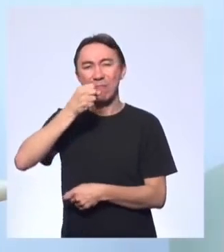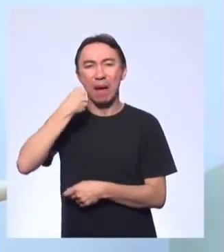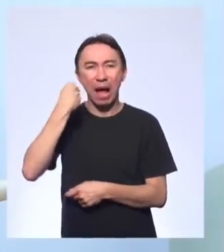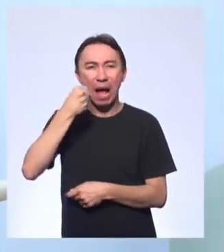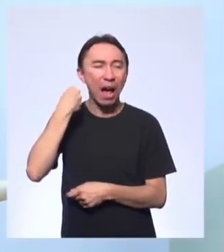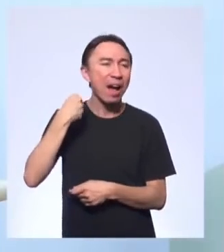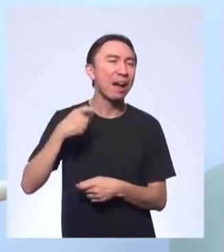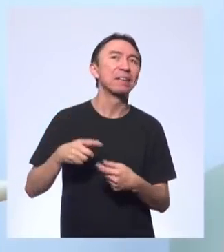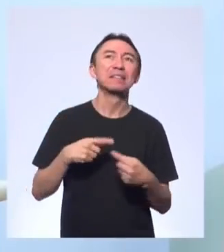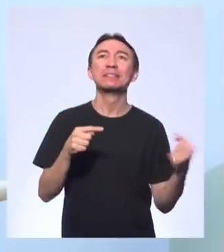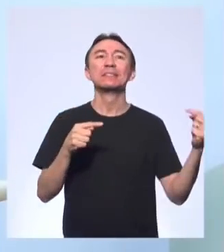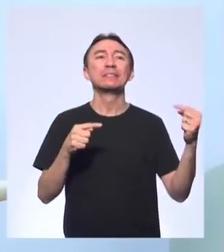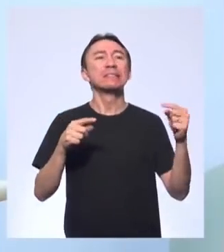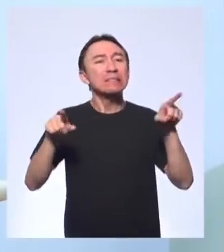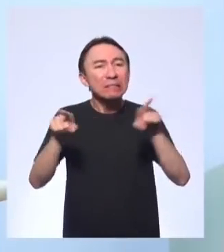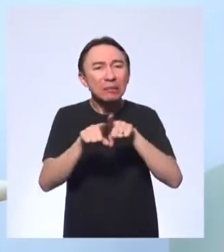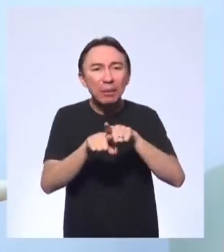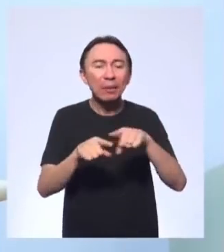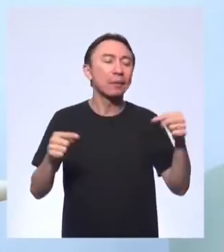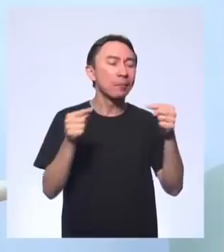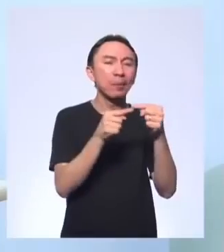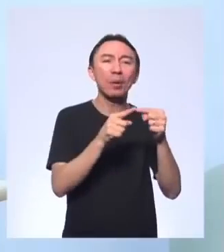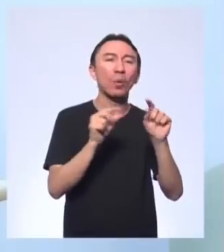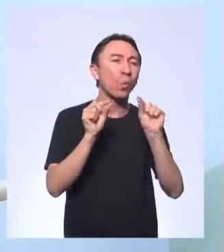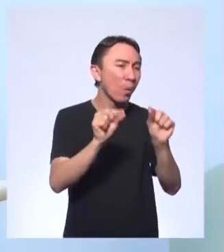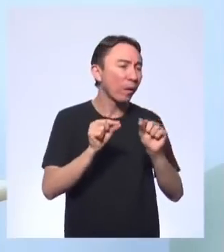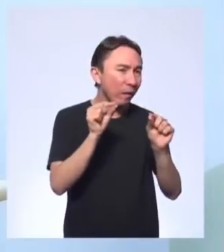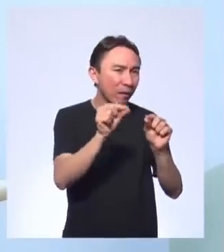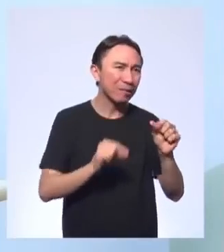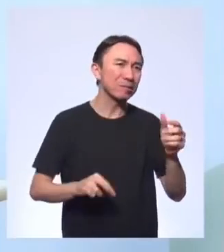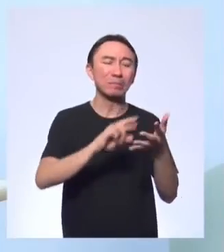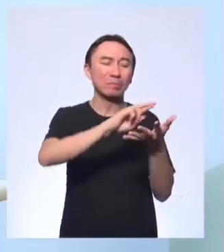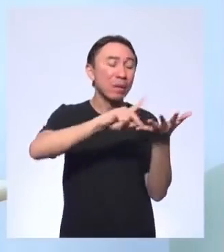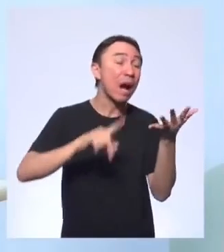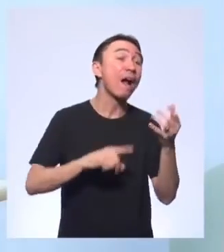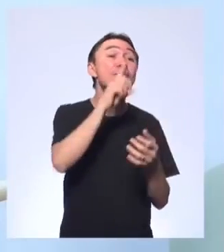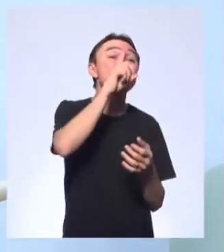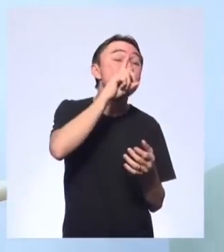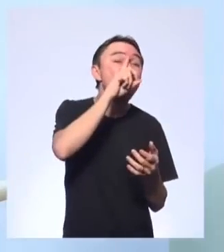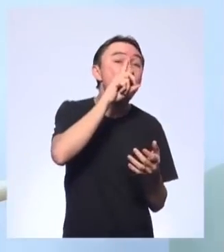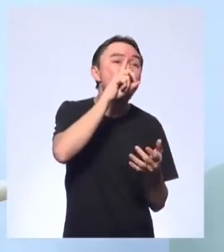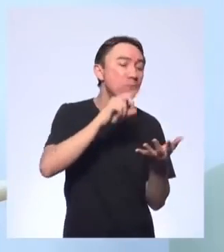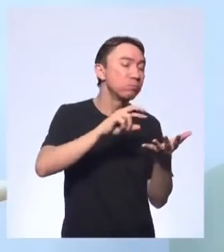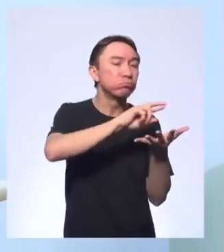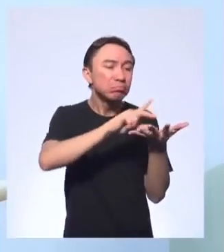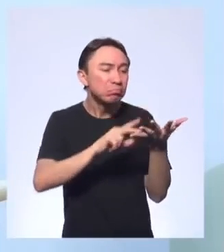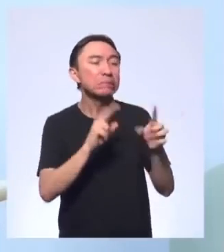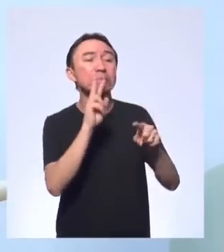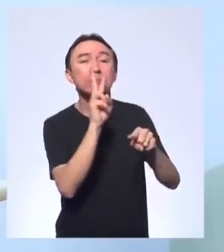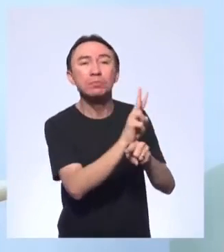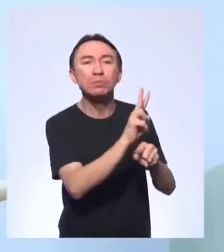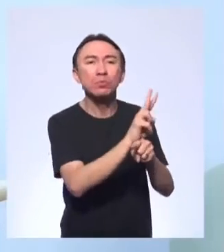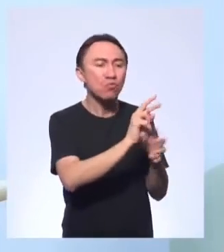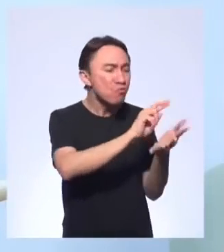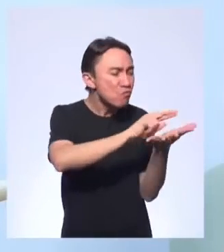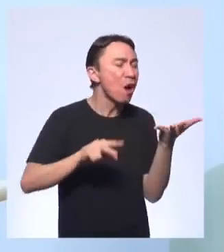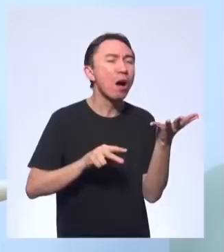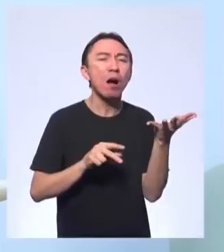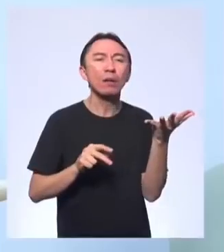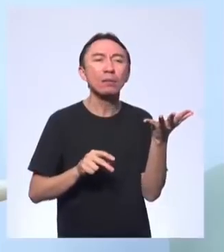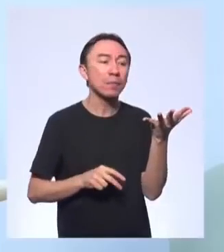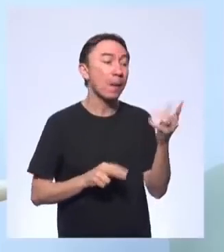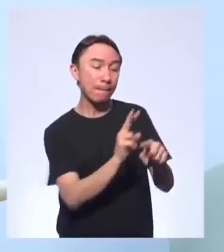fatores de proteção e fatores de risco. E o que significa isso? Fatores de proteção e fatores de risco. Os fatores